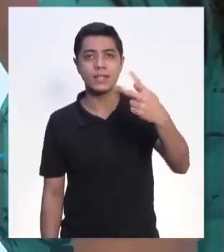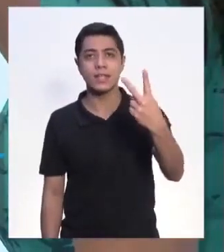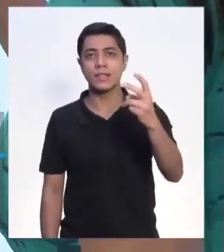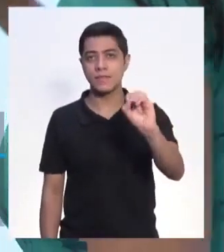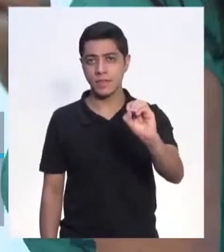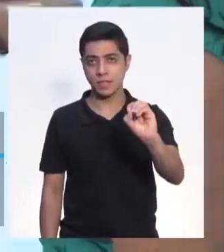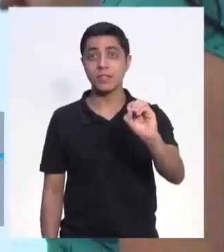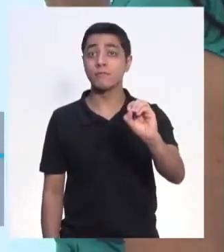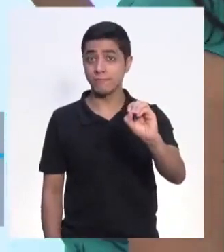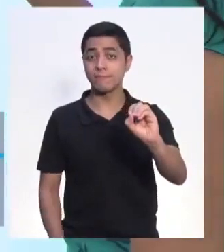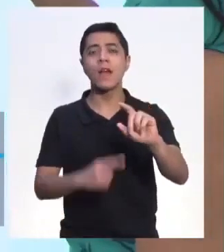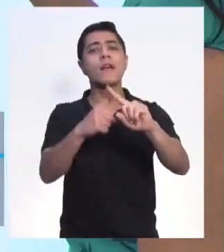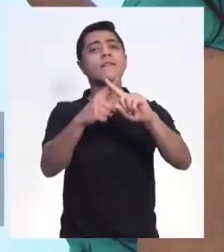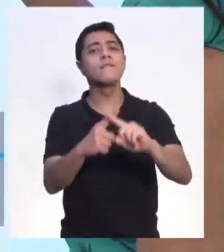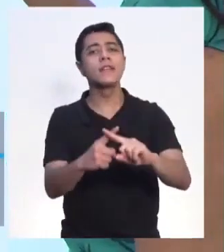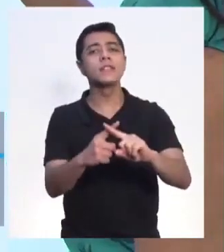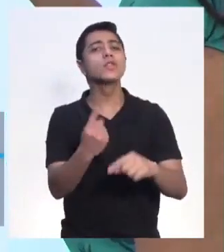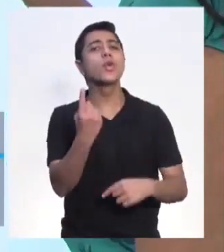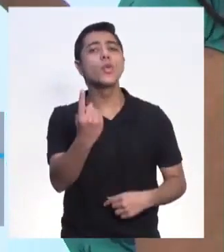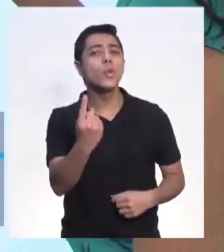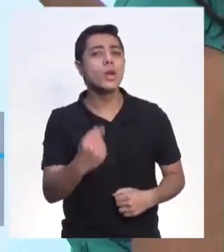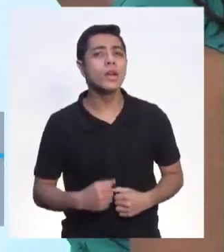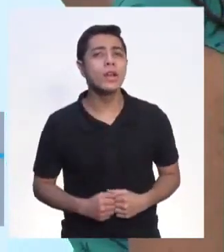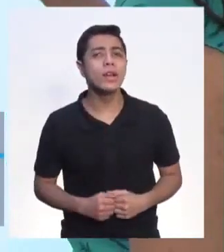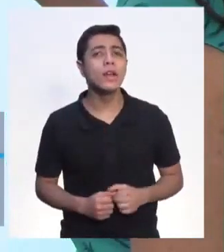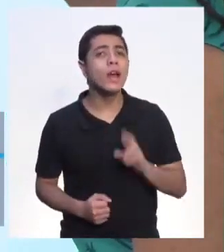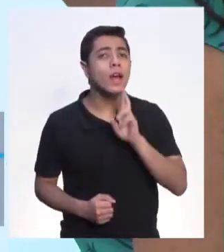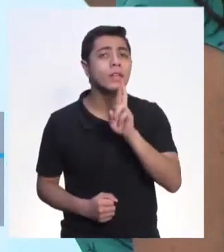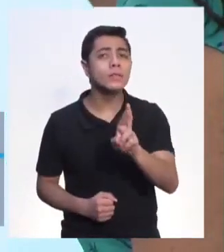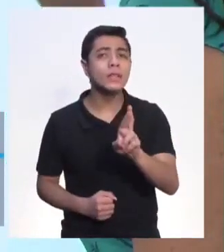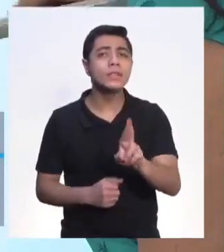720. E 720 vezes 1,